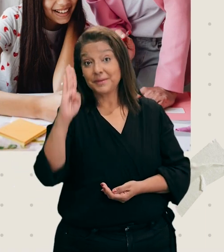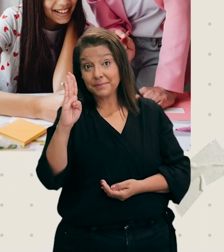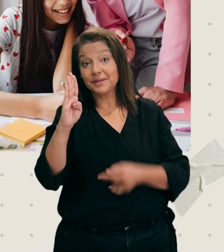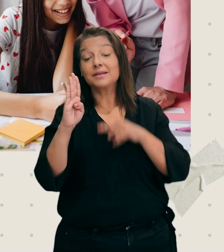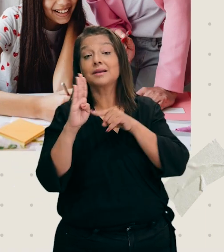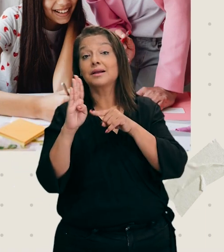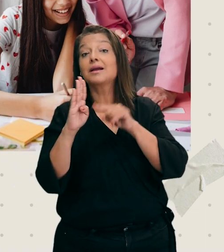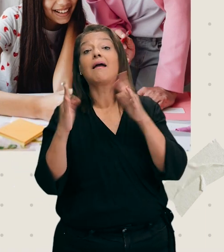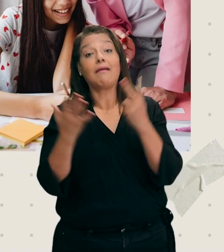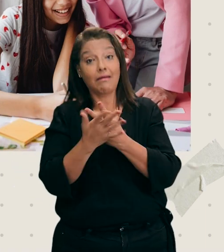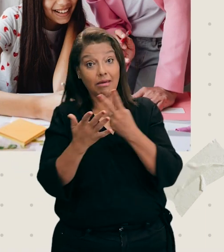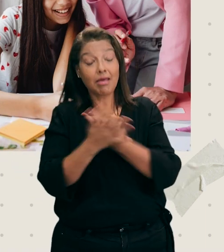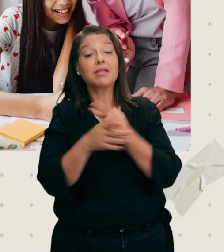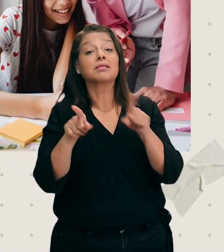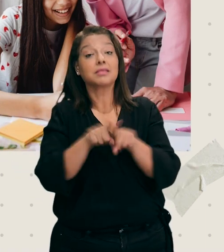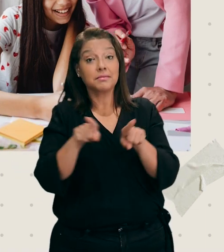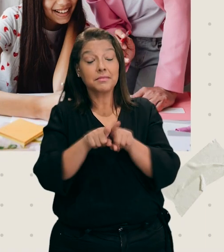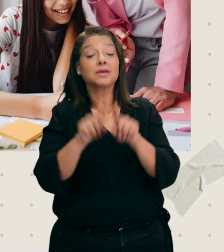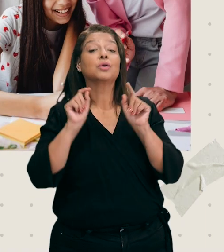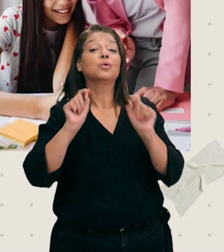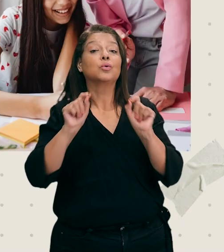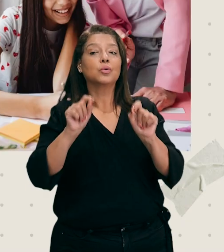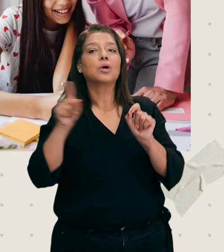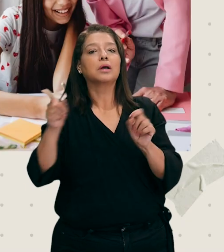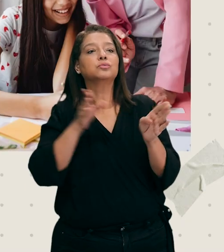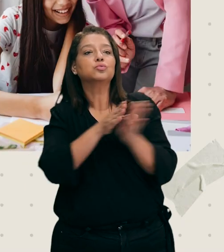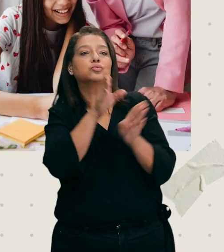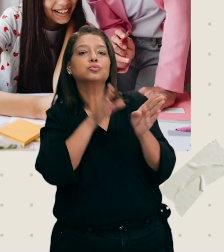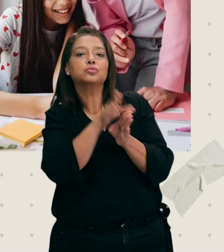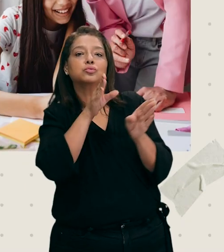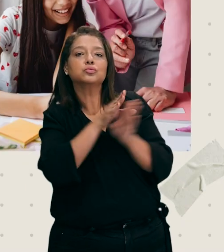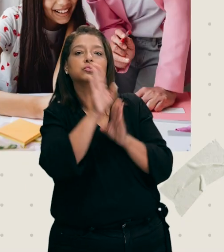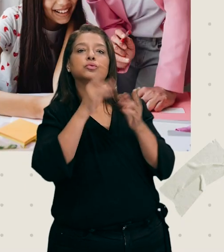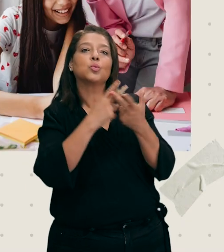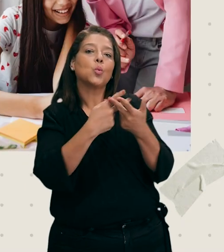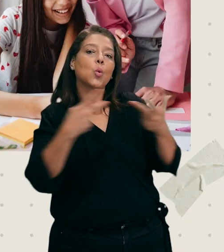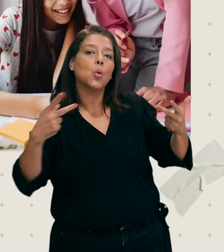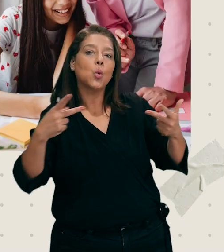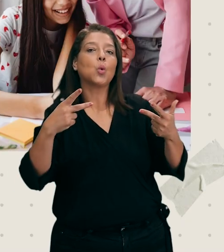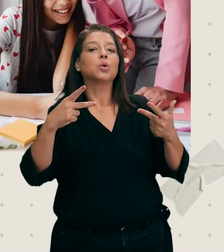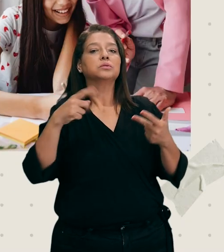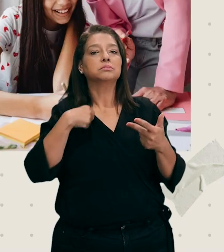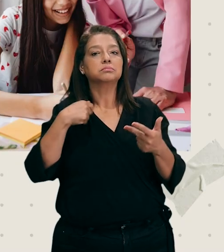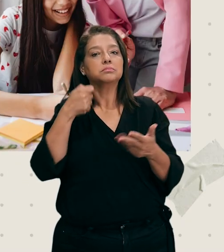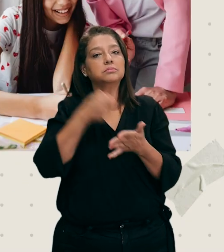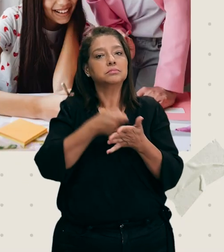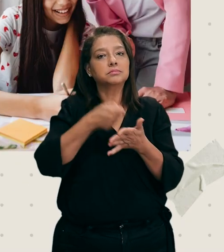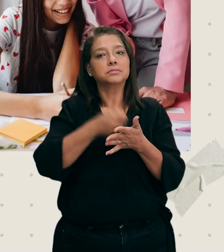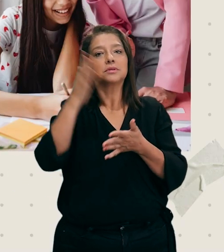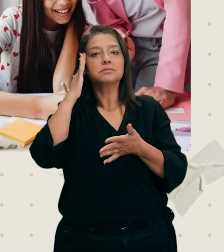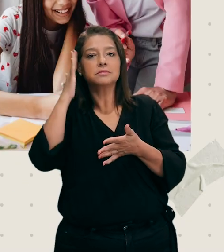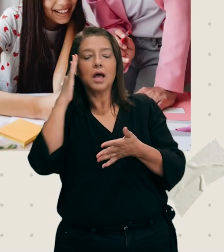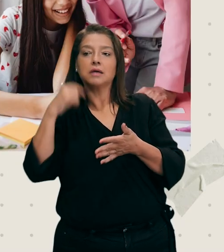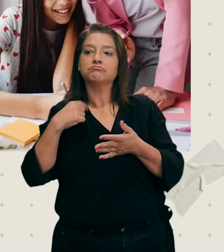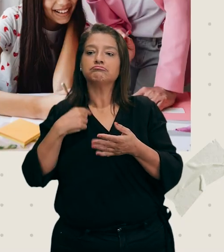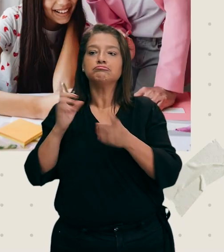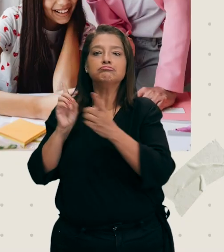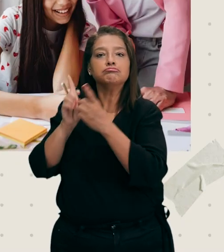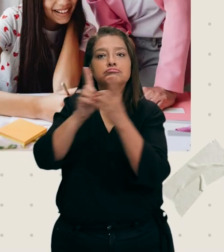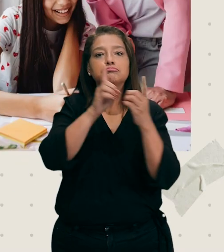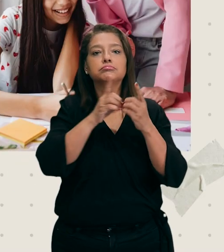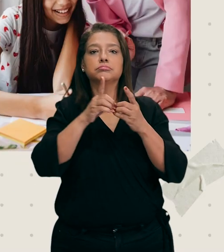está errada também, porque instruir o leitor sobre o procedimento exigiria verbos imperativos,